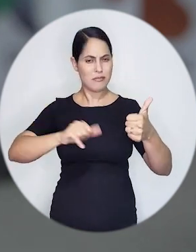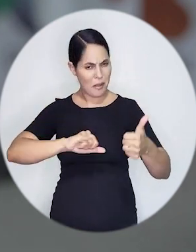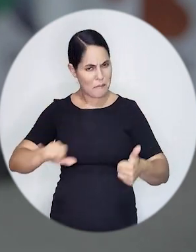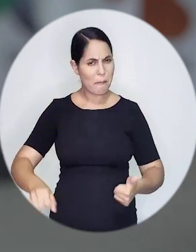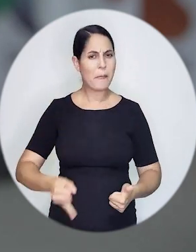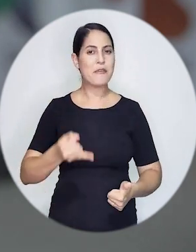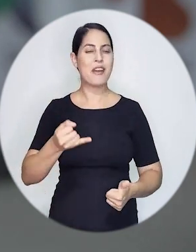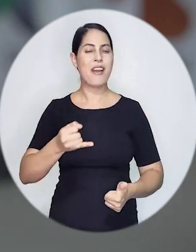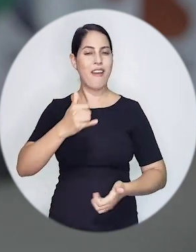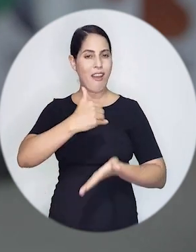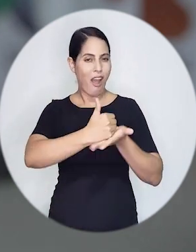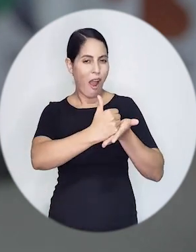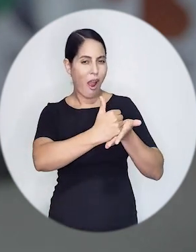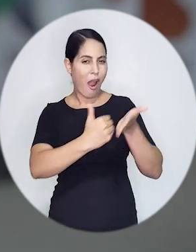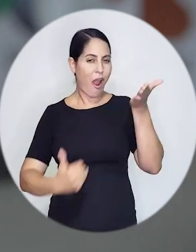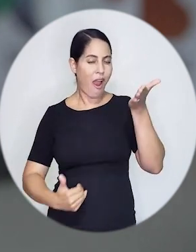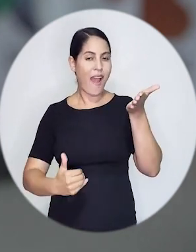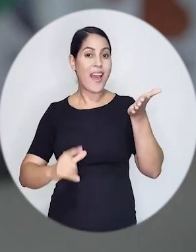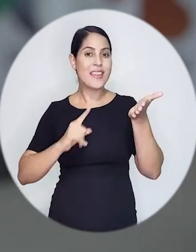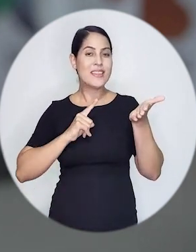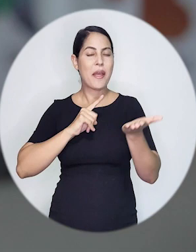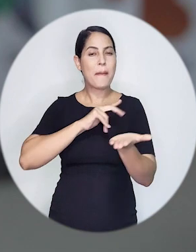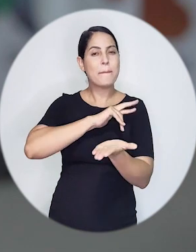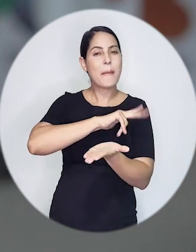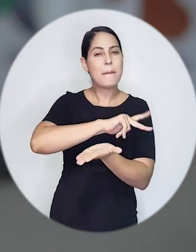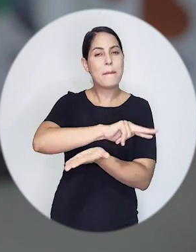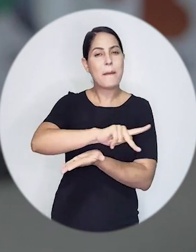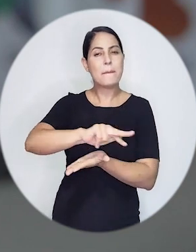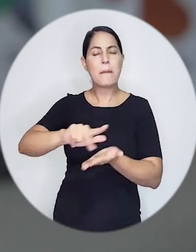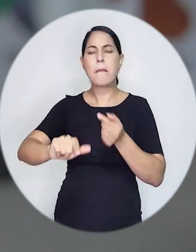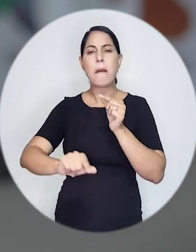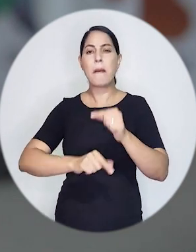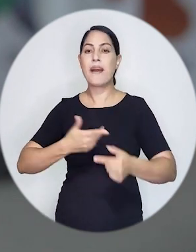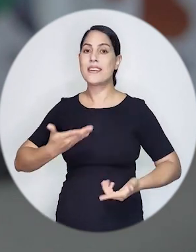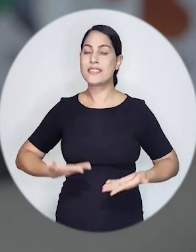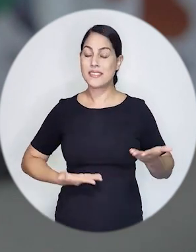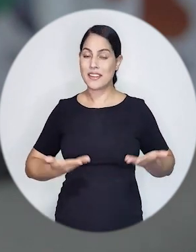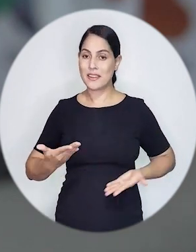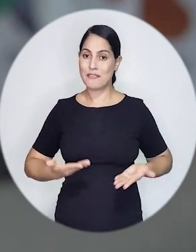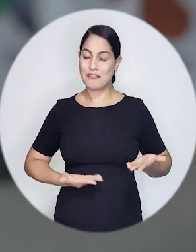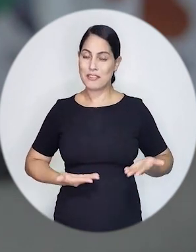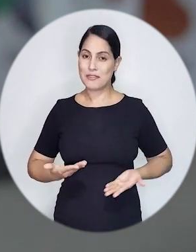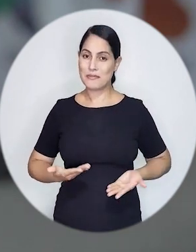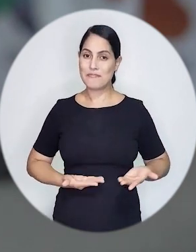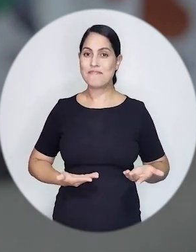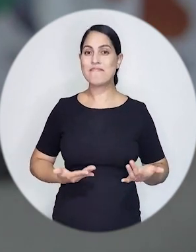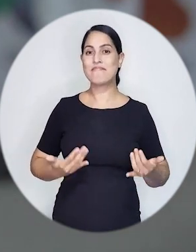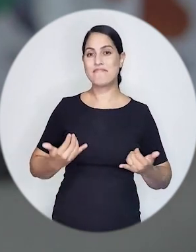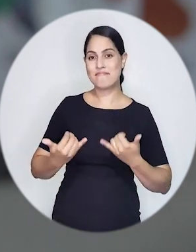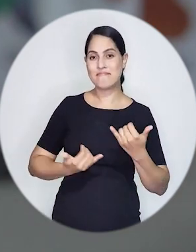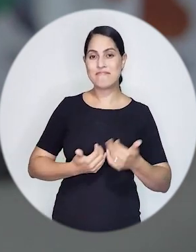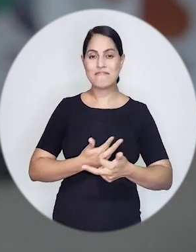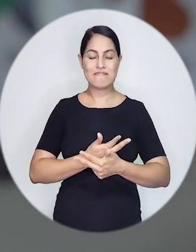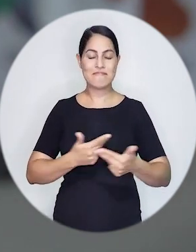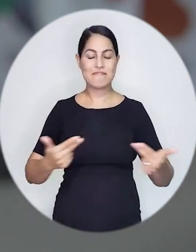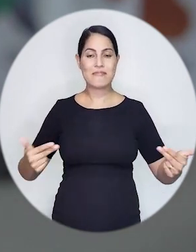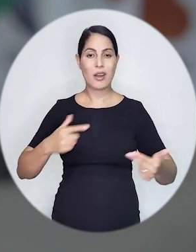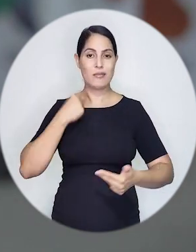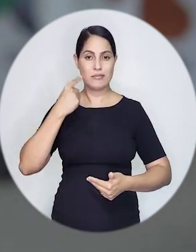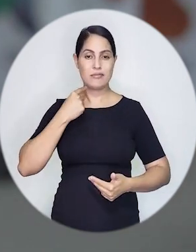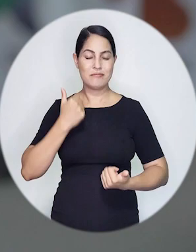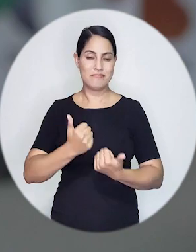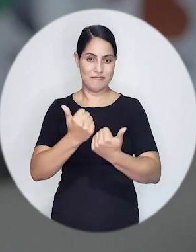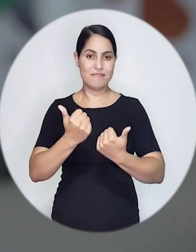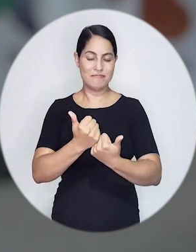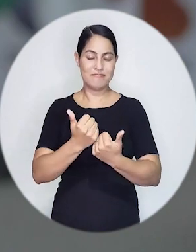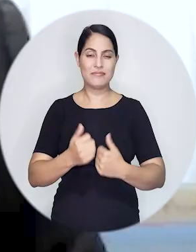lá de especial. Não perca tempo e aproveite os descontos e benefícios em diversos serviços de entretenimento para